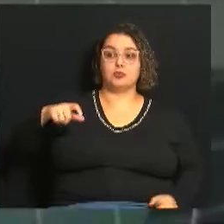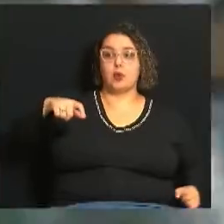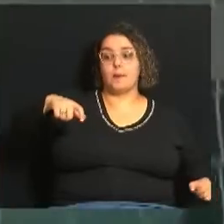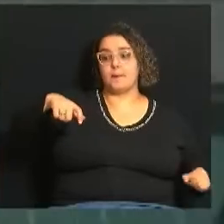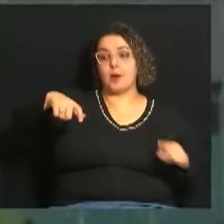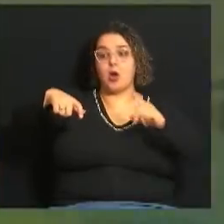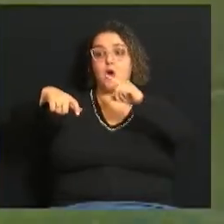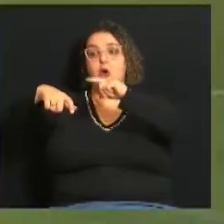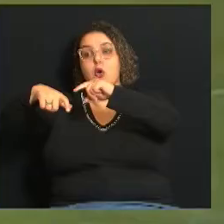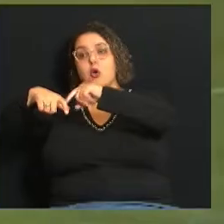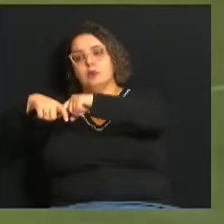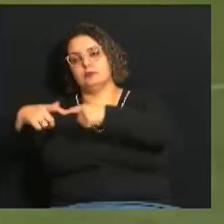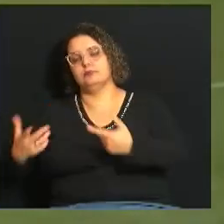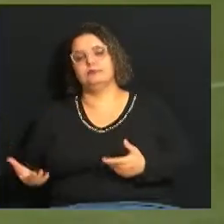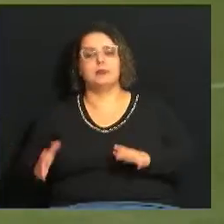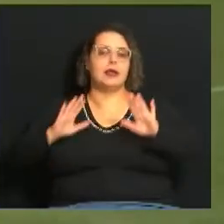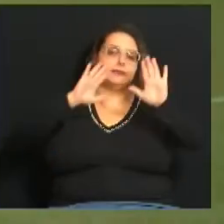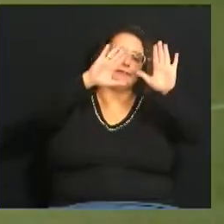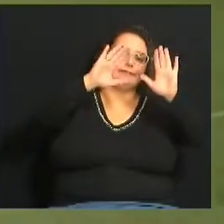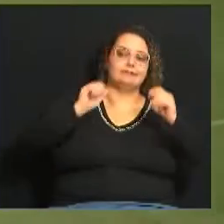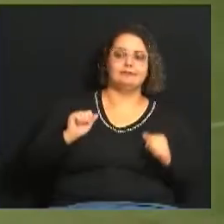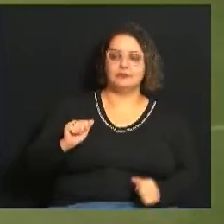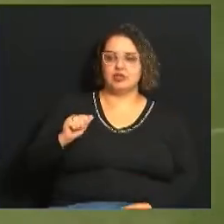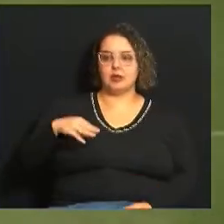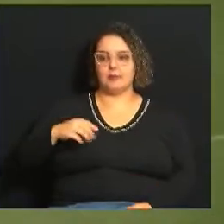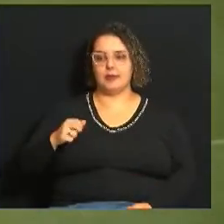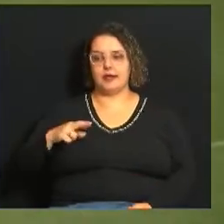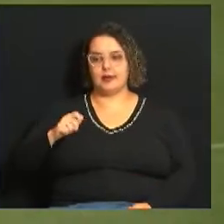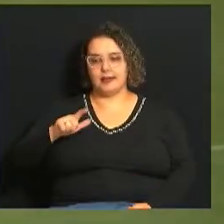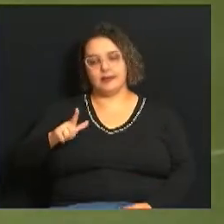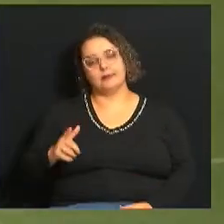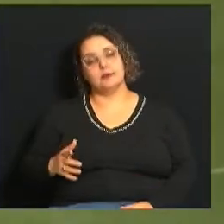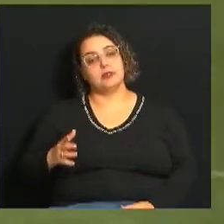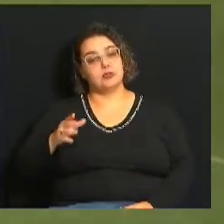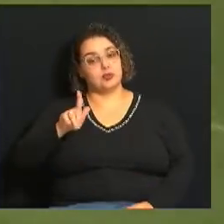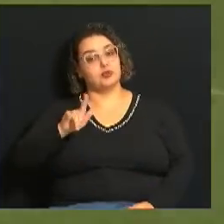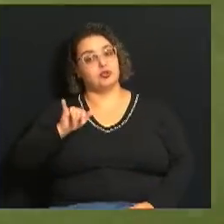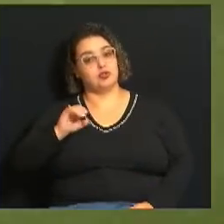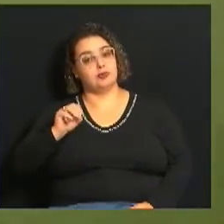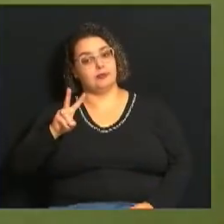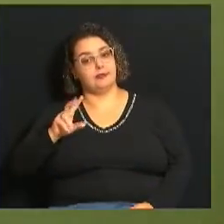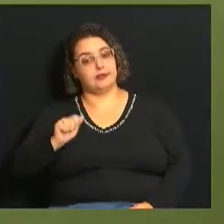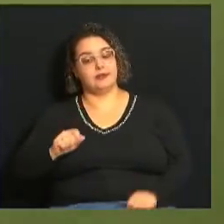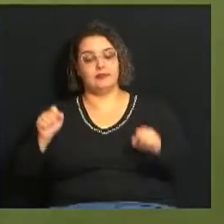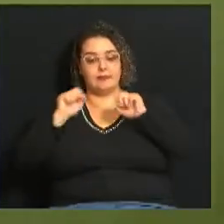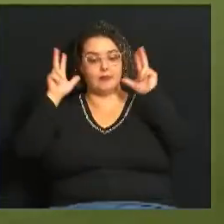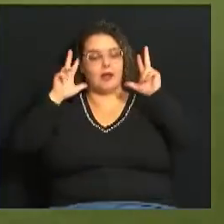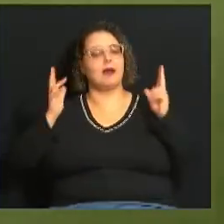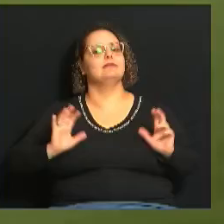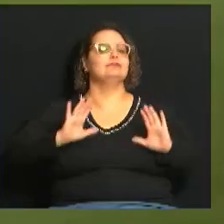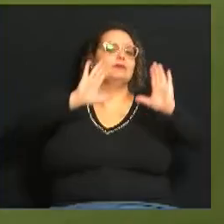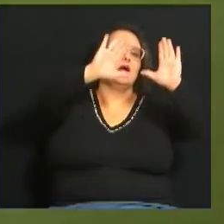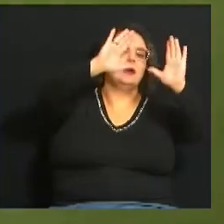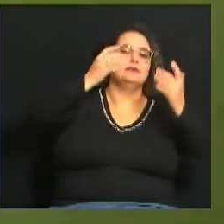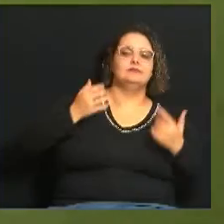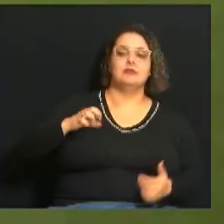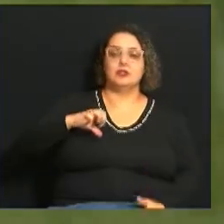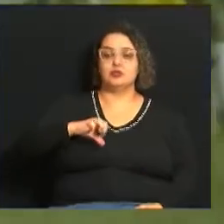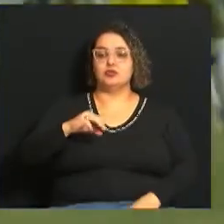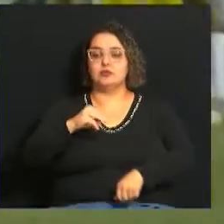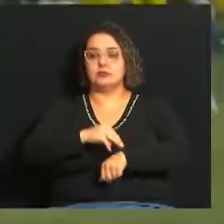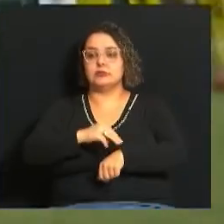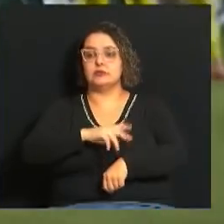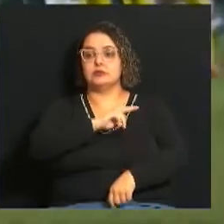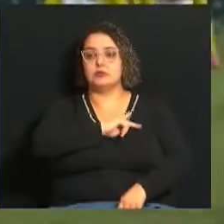de longe de Amaral, mas o goleiro Giovani estava esperto. Aos 9 minutos, a Ponte reclamou